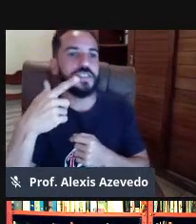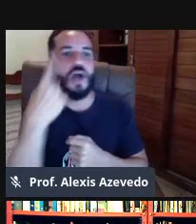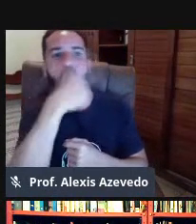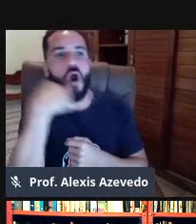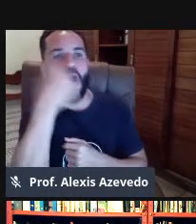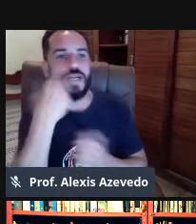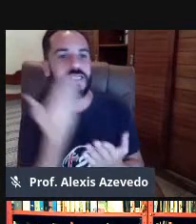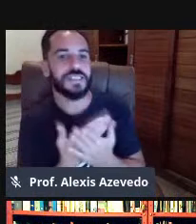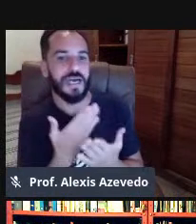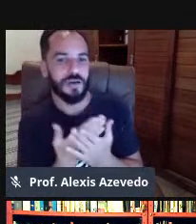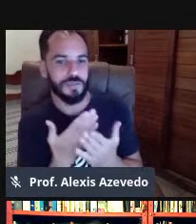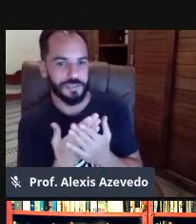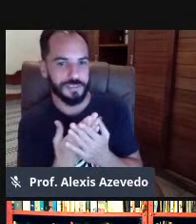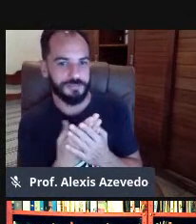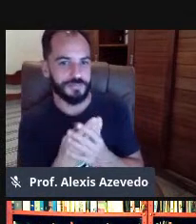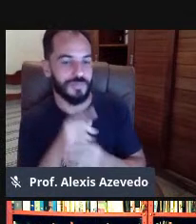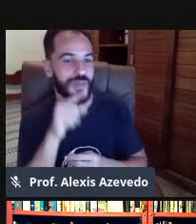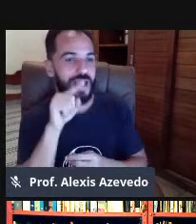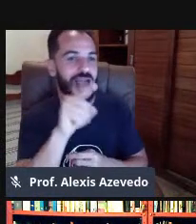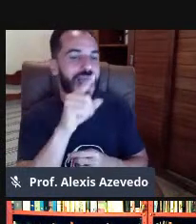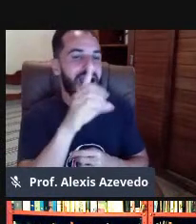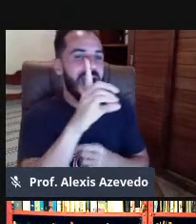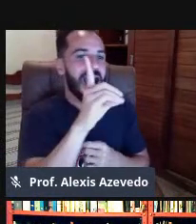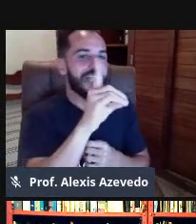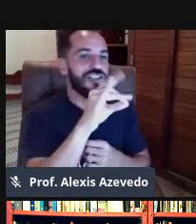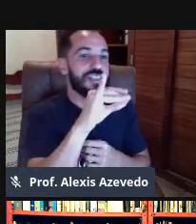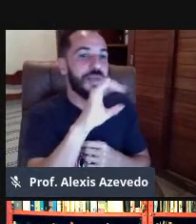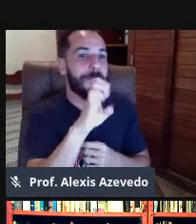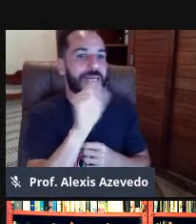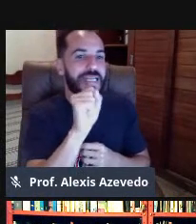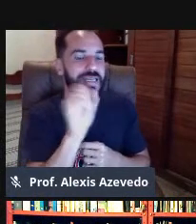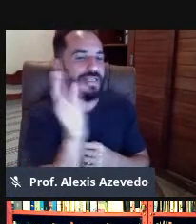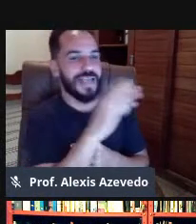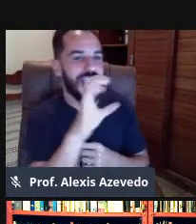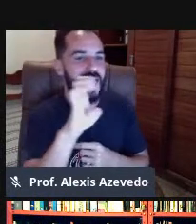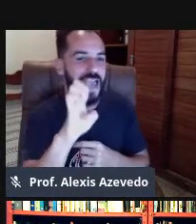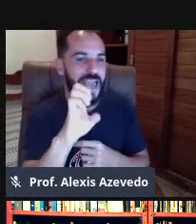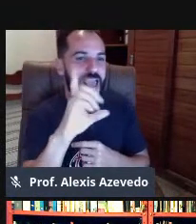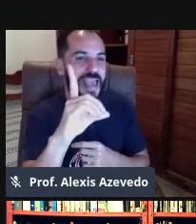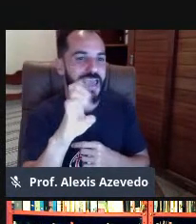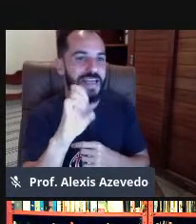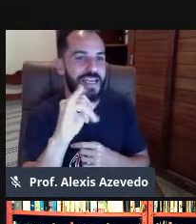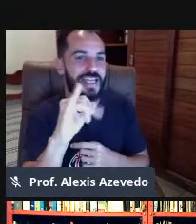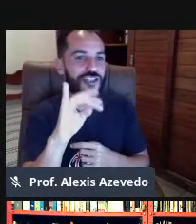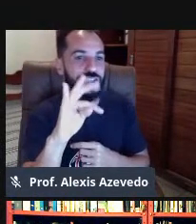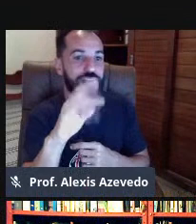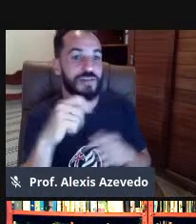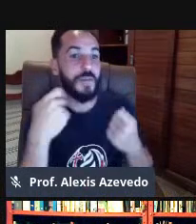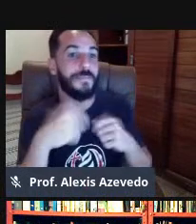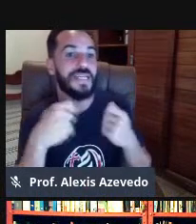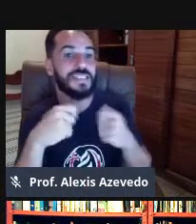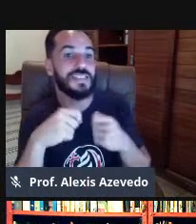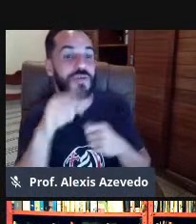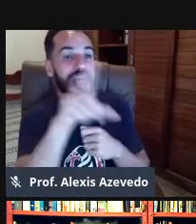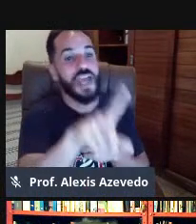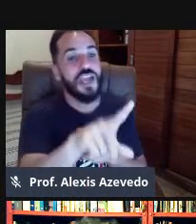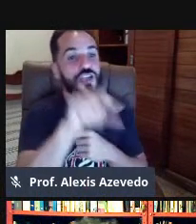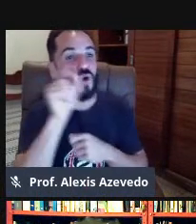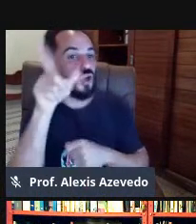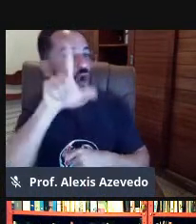disciplina eletiva é de livre escolha do estudante e deve ser cursada em outro curso, então, os alunos de